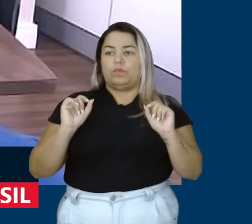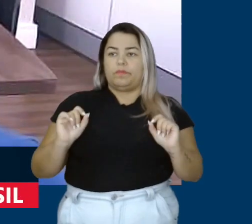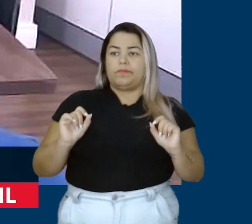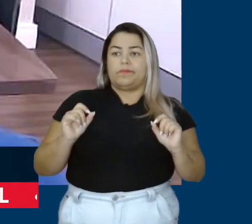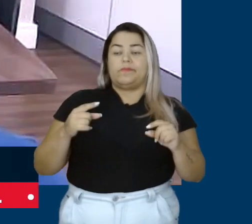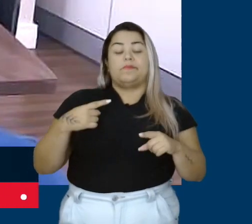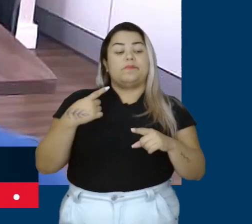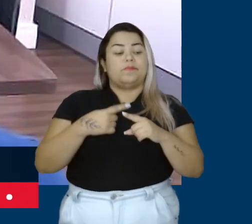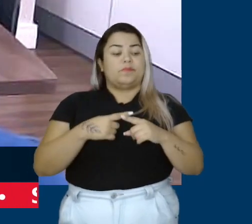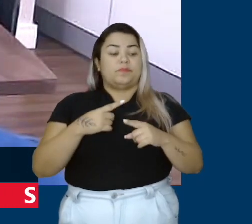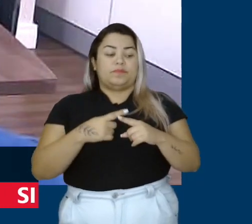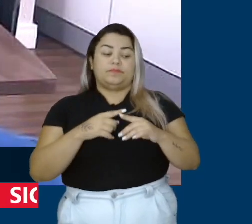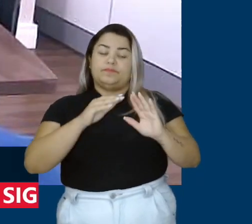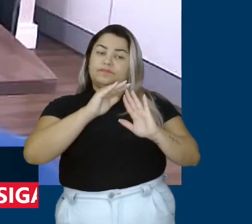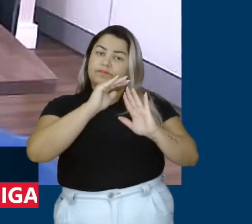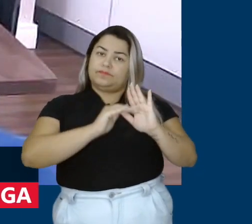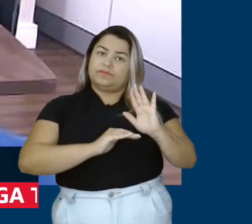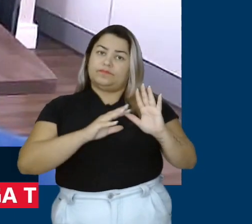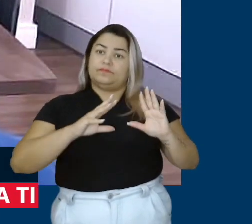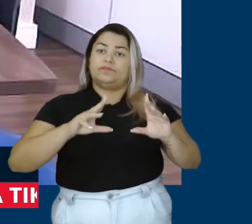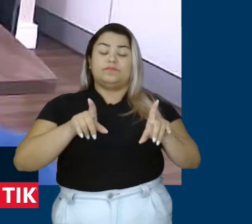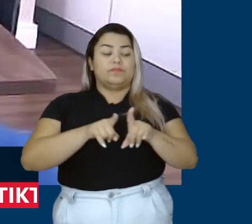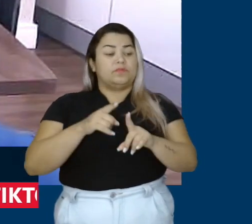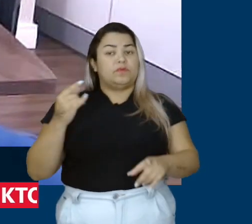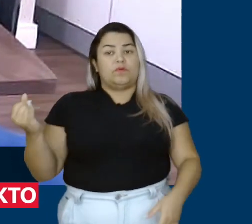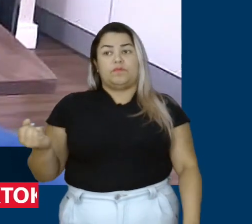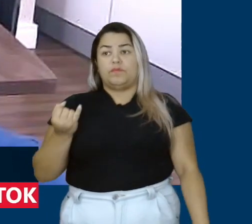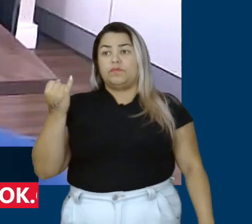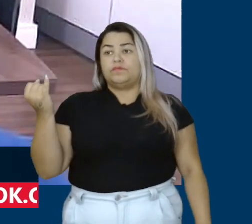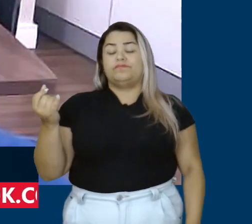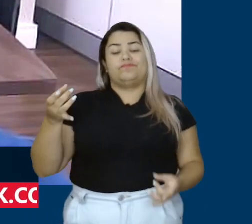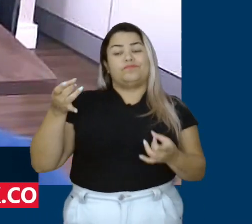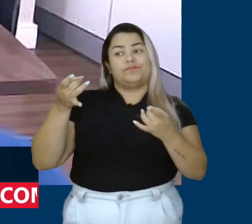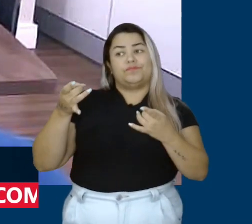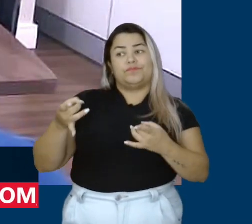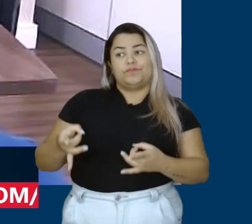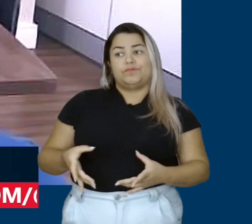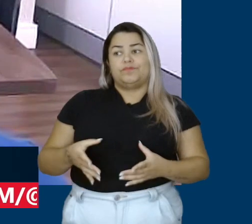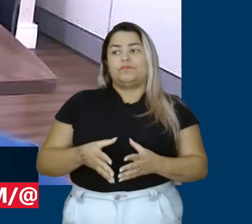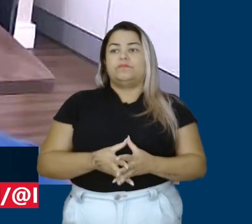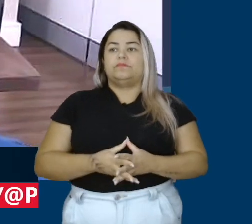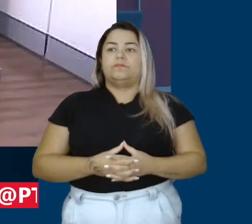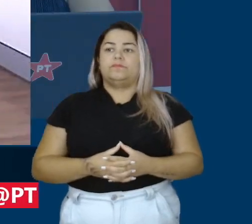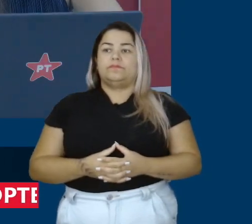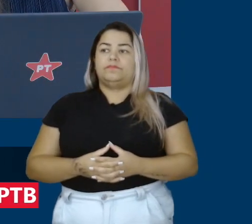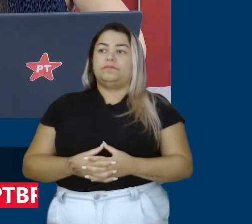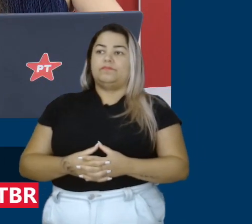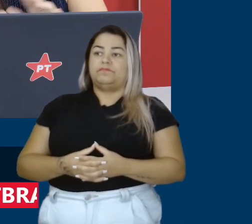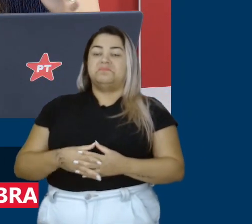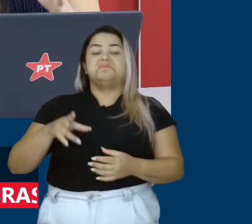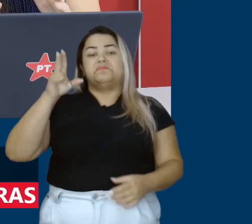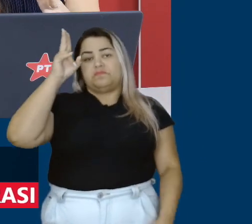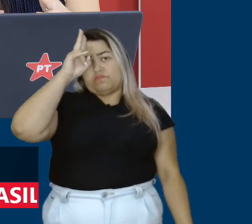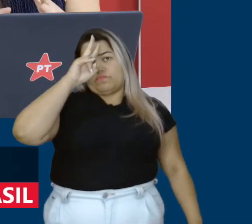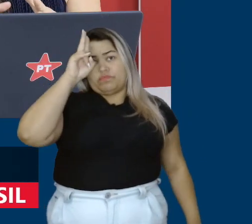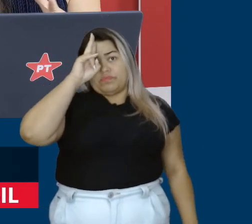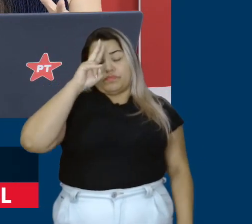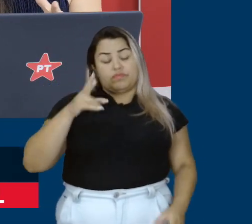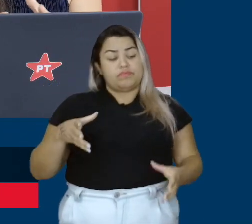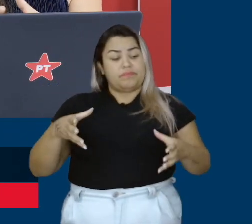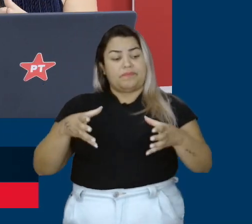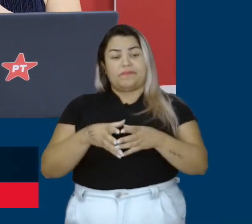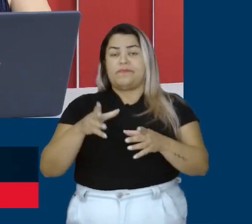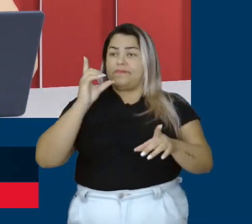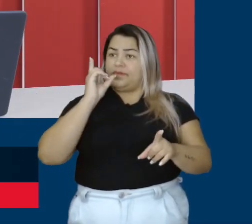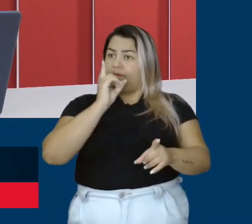que o programa estava, né? Um programa tão importante deixado dessa forma. Muito bem lembrado, né? A equipe de transição encontrou